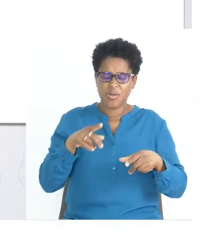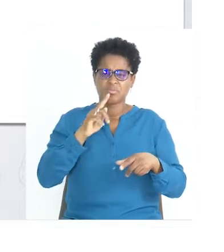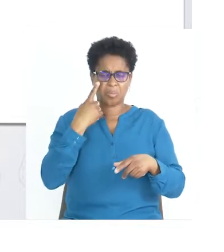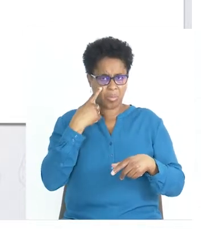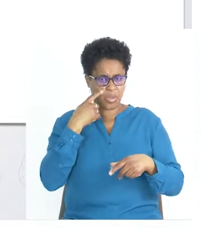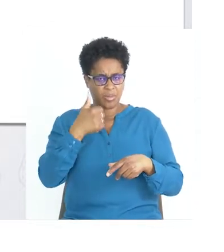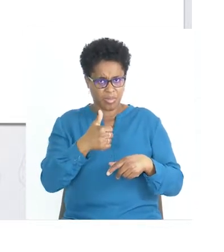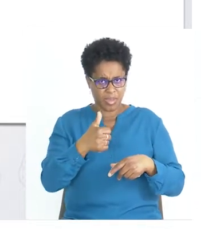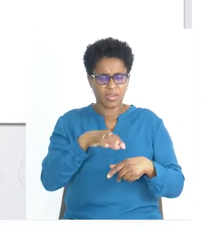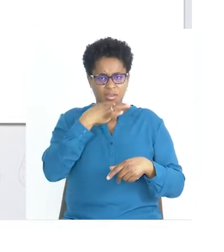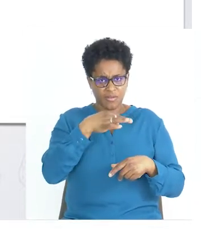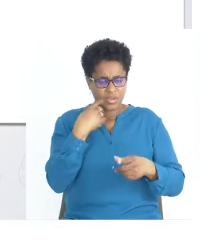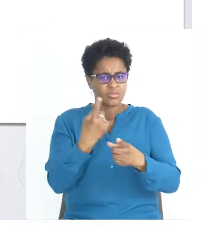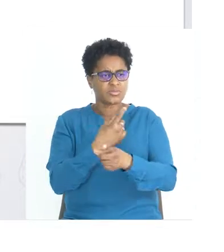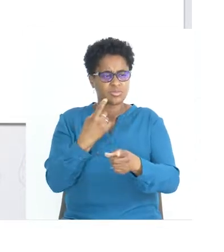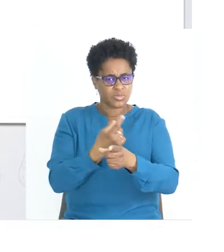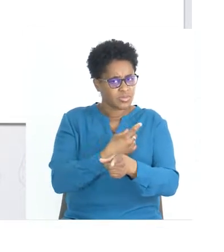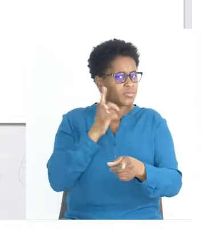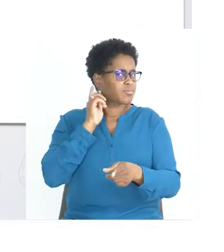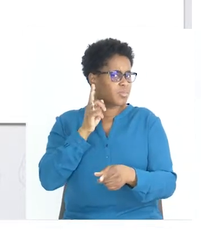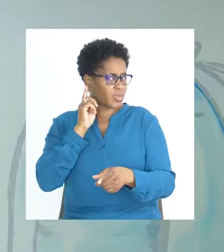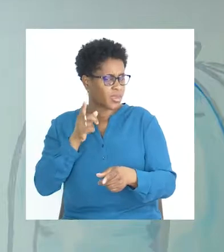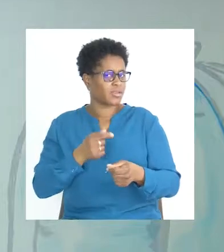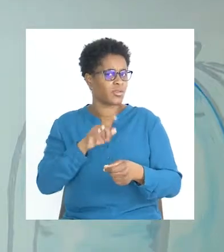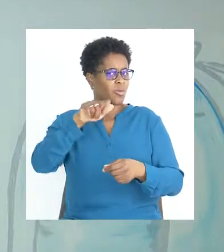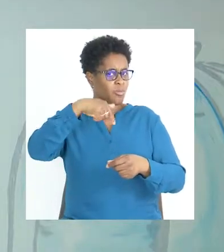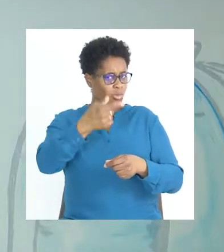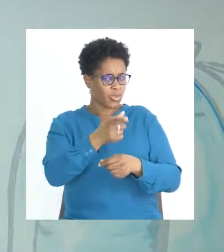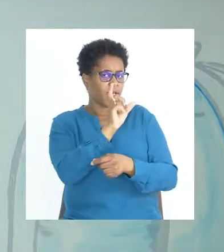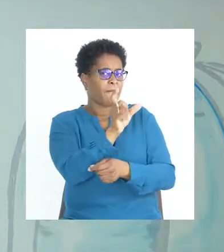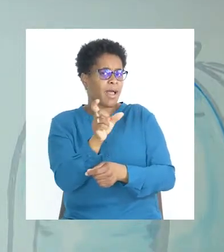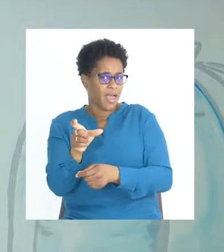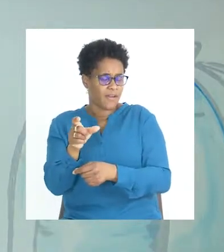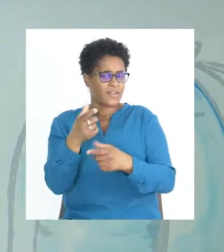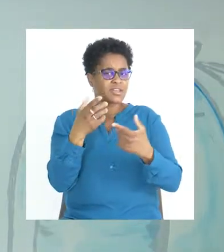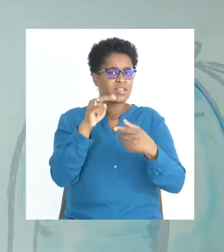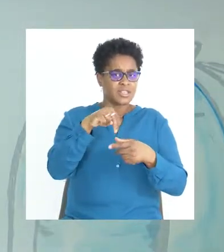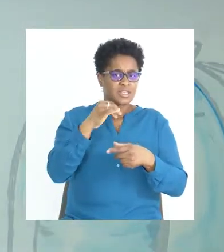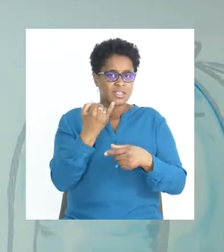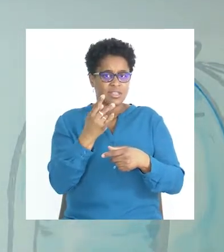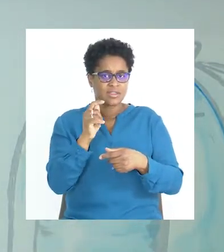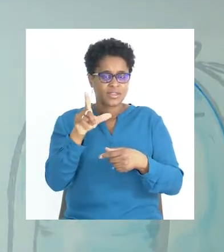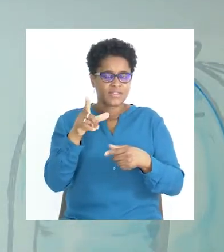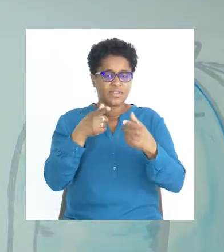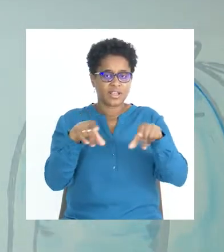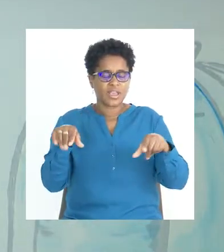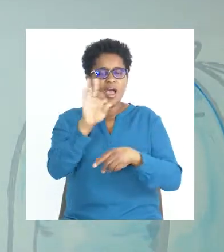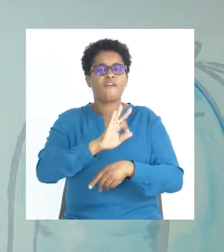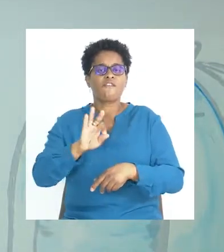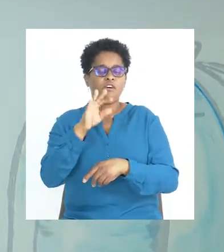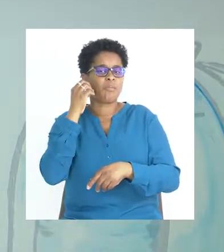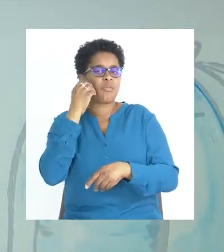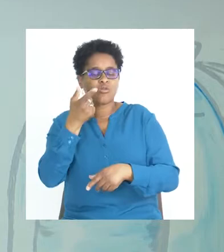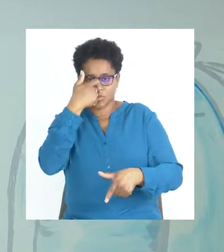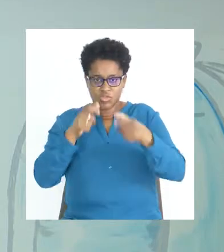e que usam servindo de alguns elementos fundamentais. Por outras palavras, níveis de língua é a forma como as pessoas